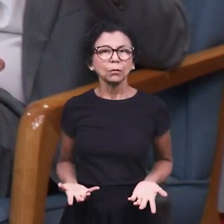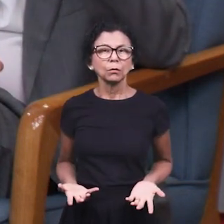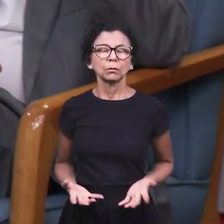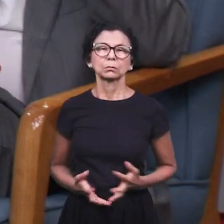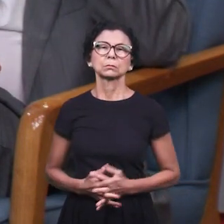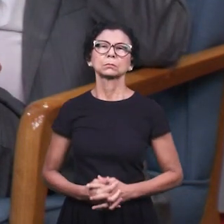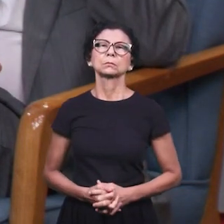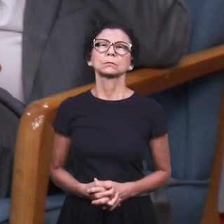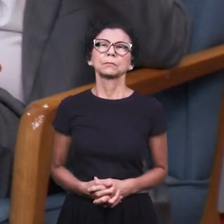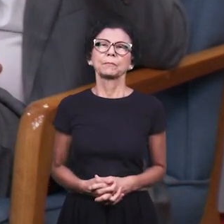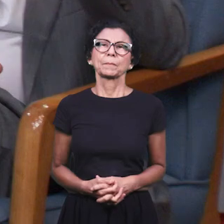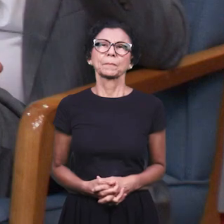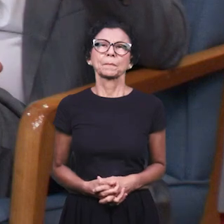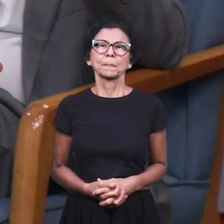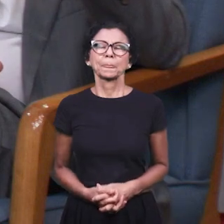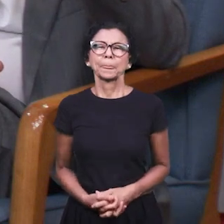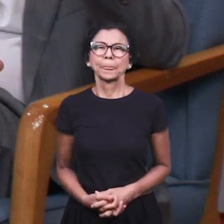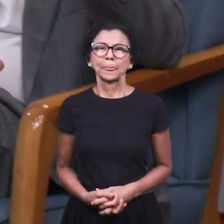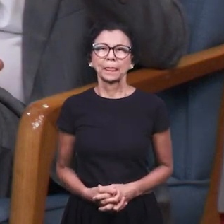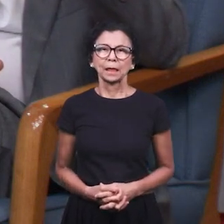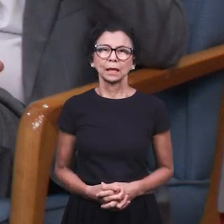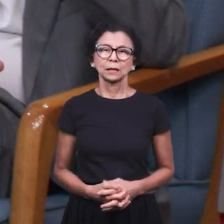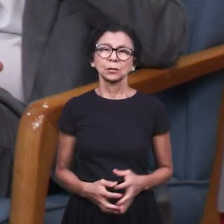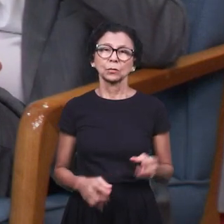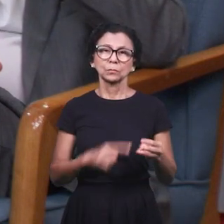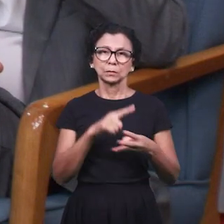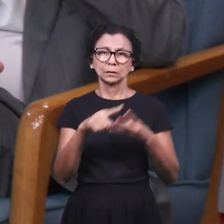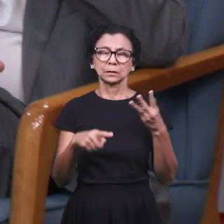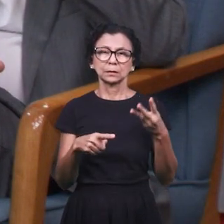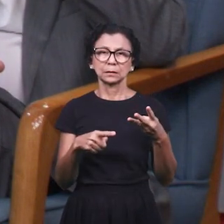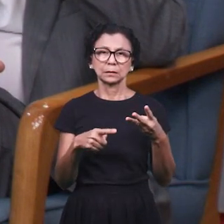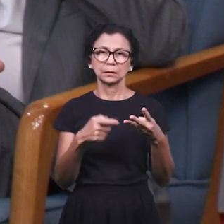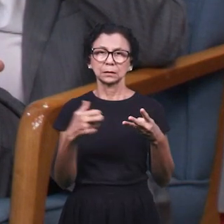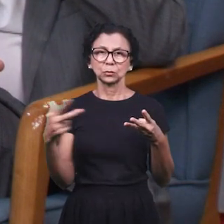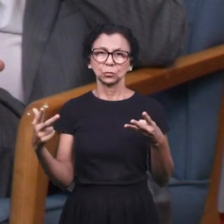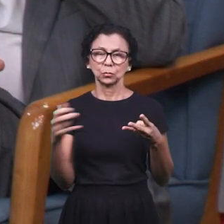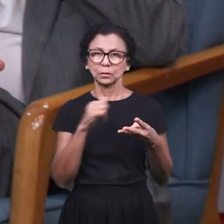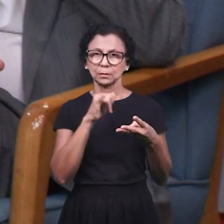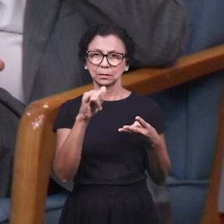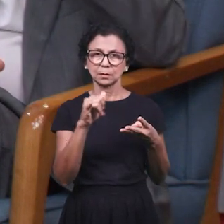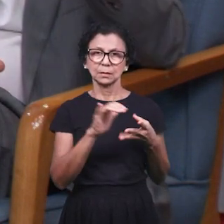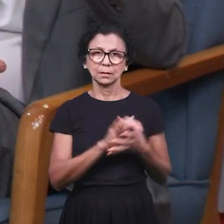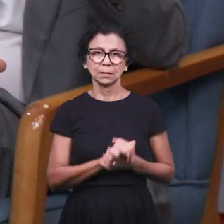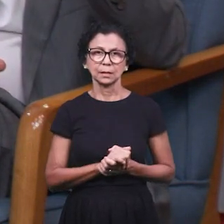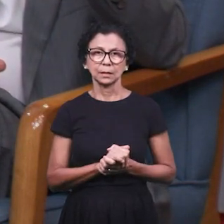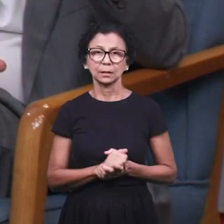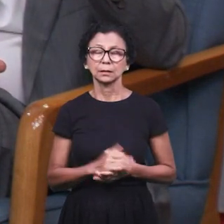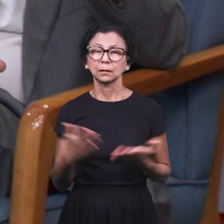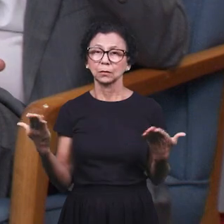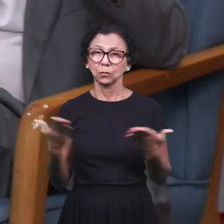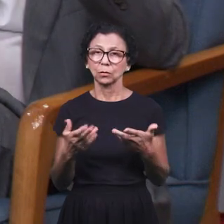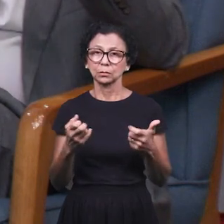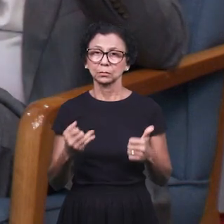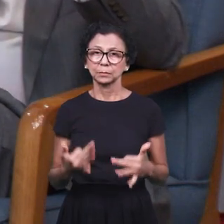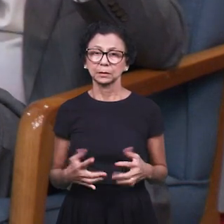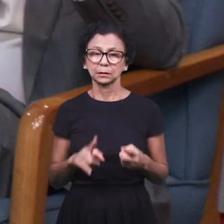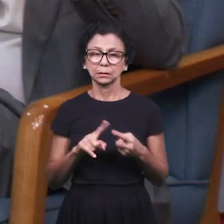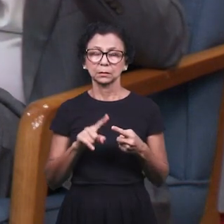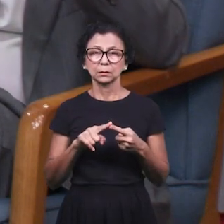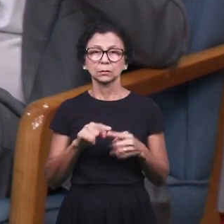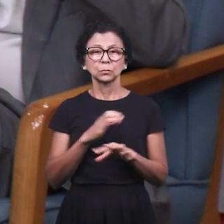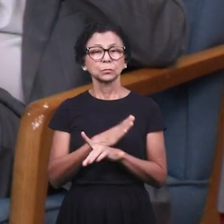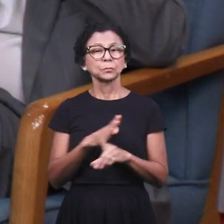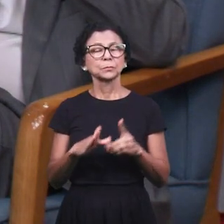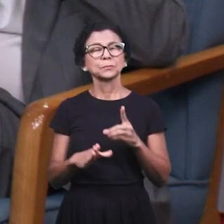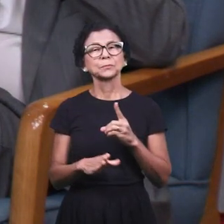eu queria. A primeira parte eu disse que ia falar sobre 3 coisas aqui nesse evento de hoje. Esse é o culto. Então, quando você